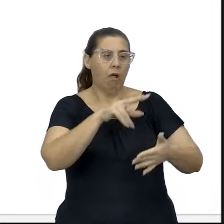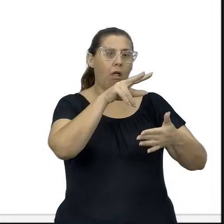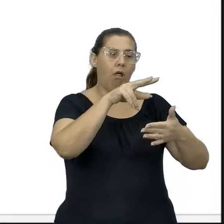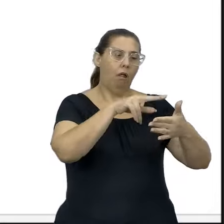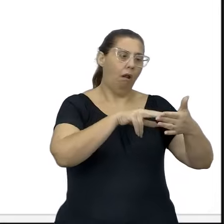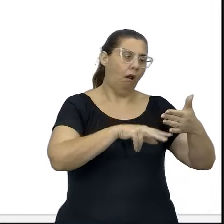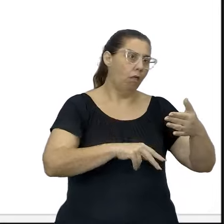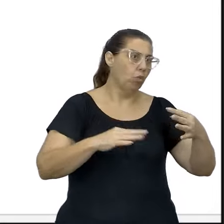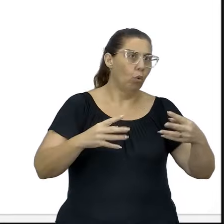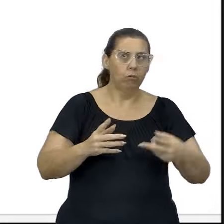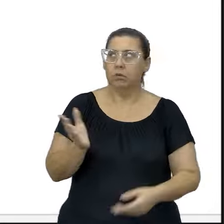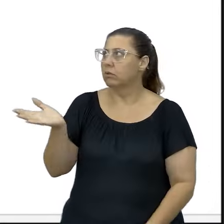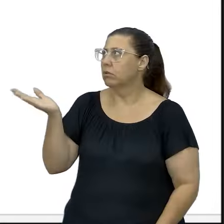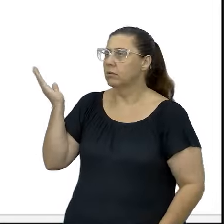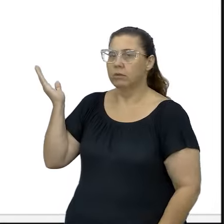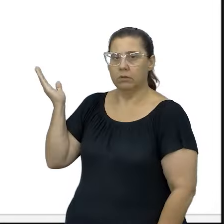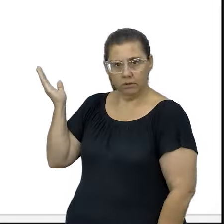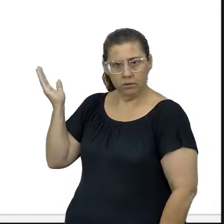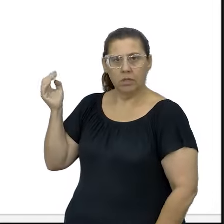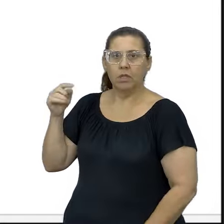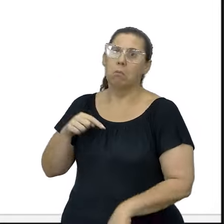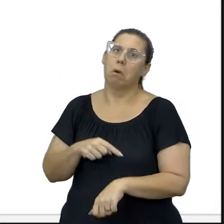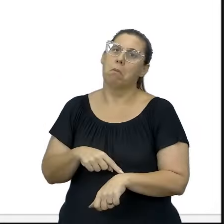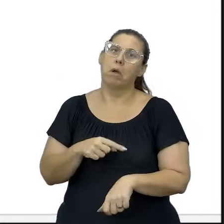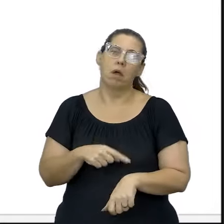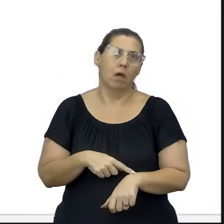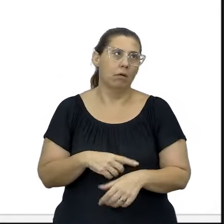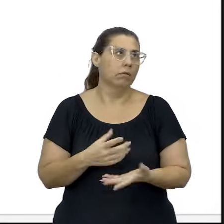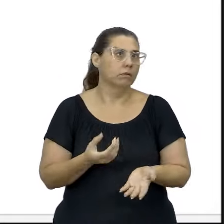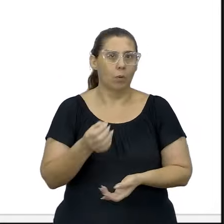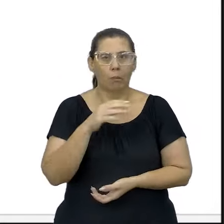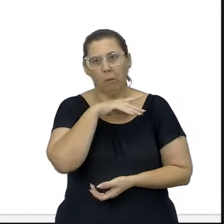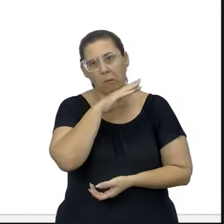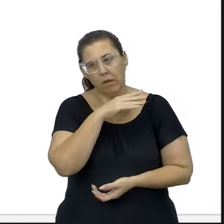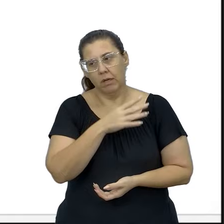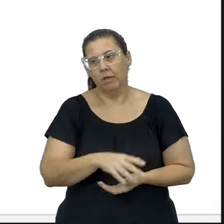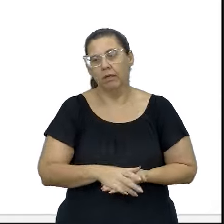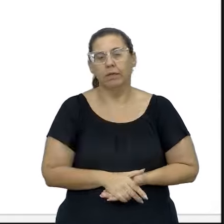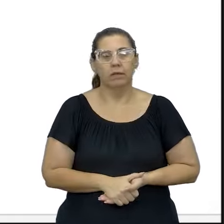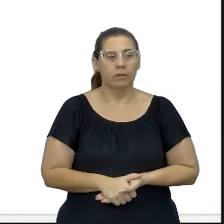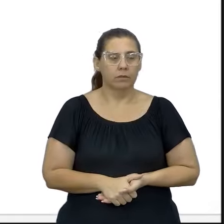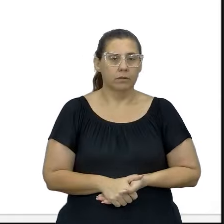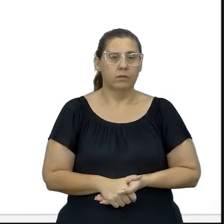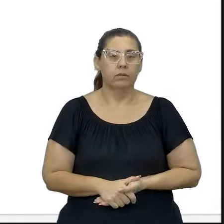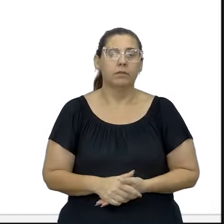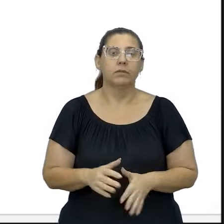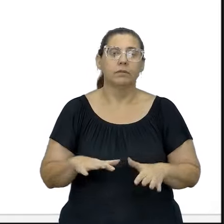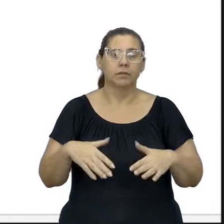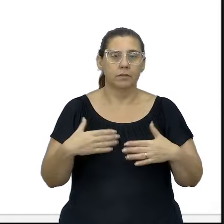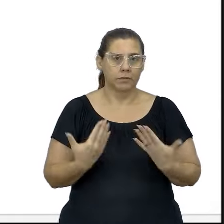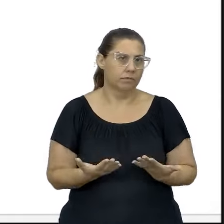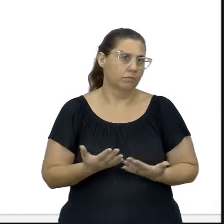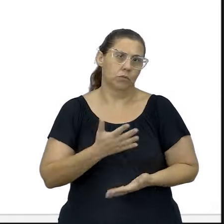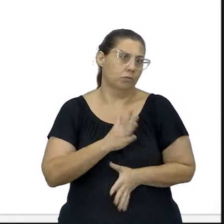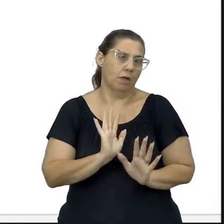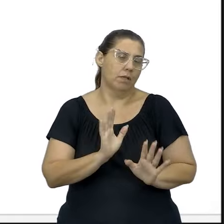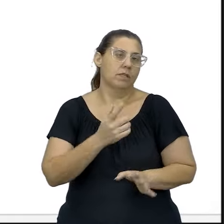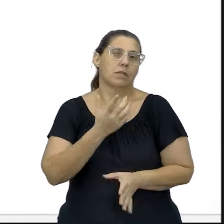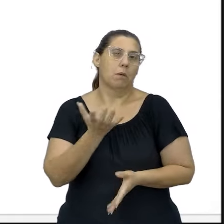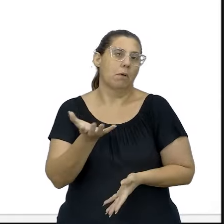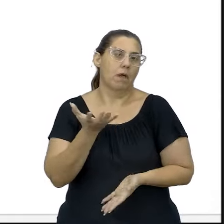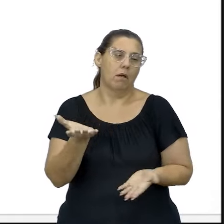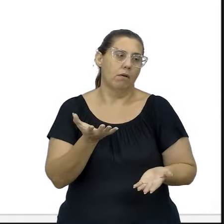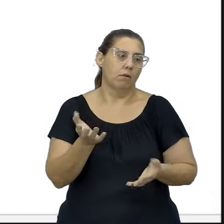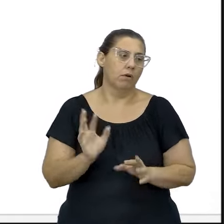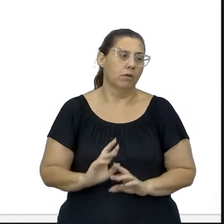essas habilidades, uma a uma, seria um momento, né, não muito agradável. Então, não é isso que eu desejo nesse momento, bem